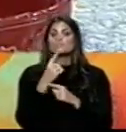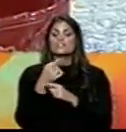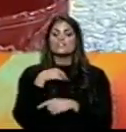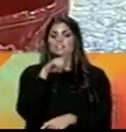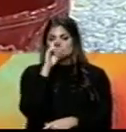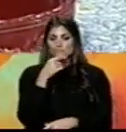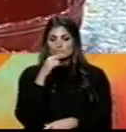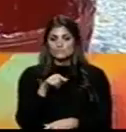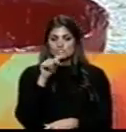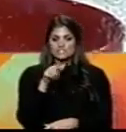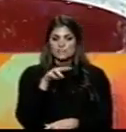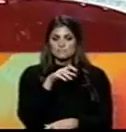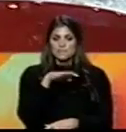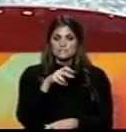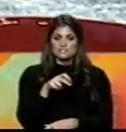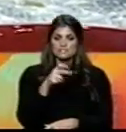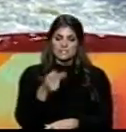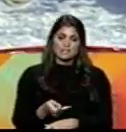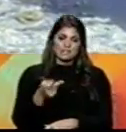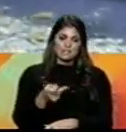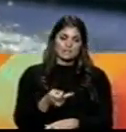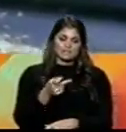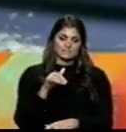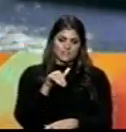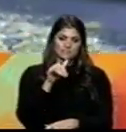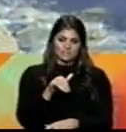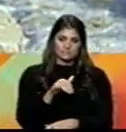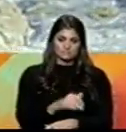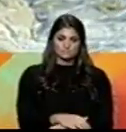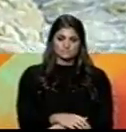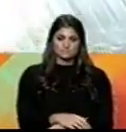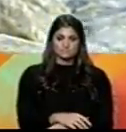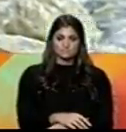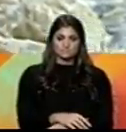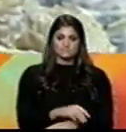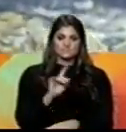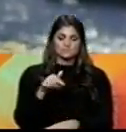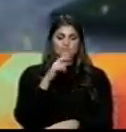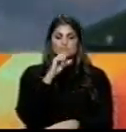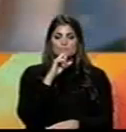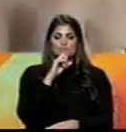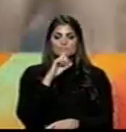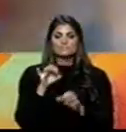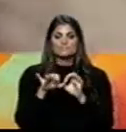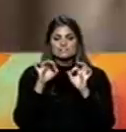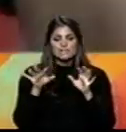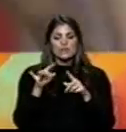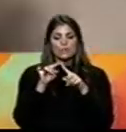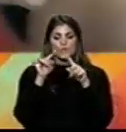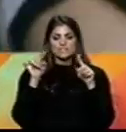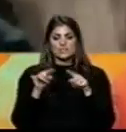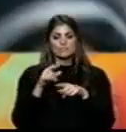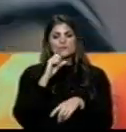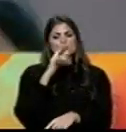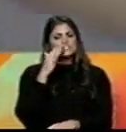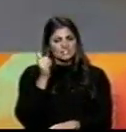lembra-te novamente que esta massa vai levedar. Pois ainda cresce, depois não é? Vai, ao abrir, pode não ficar exatamente um coração. Posso tentar? Pronto,